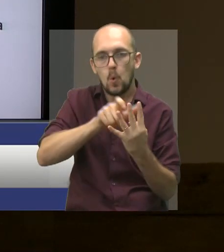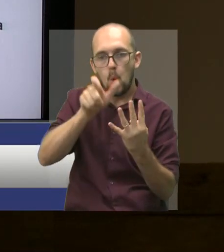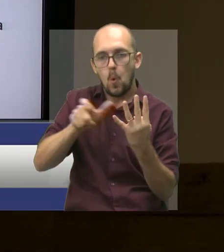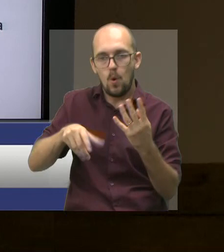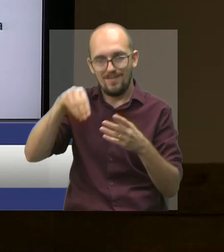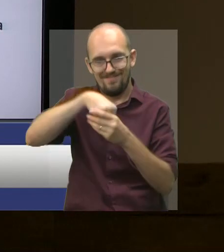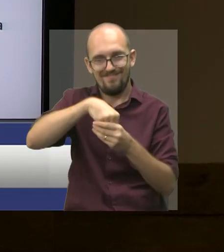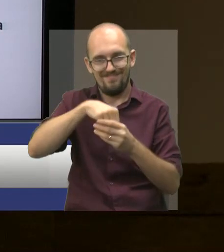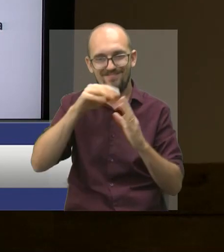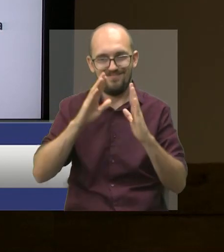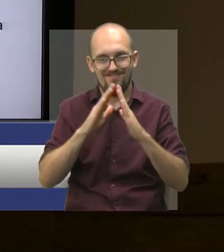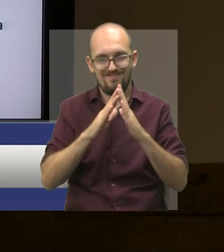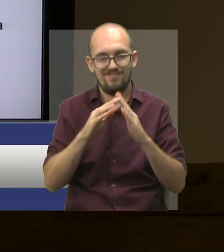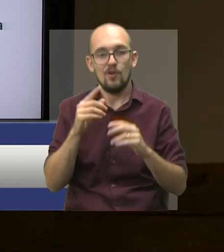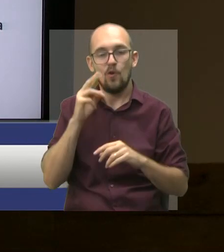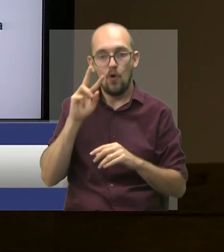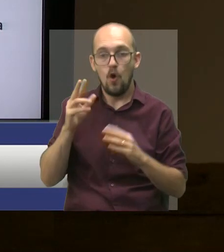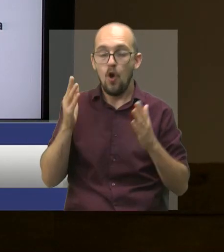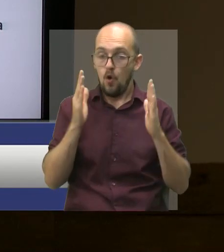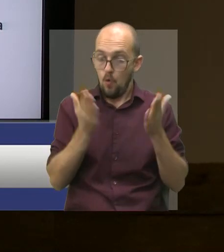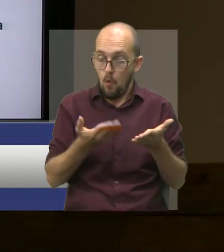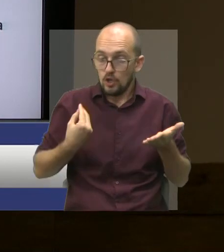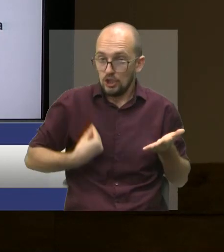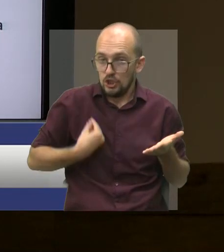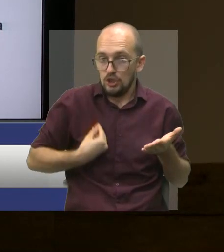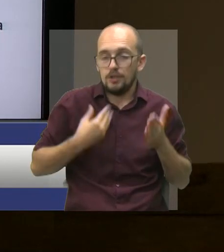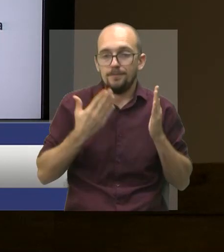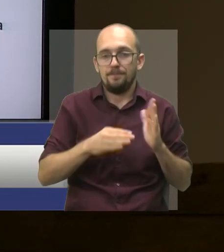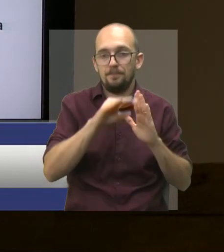requisitos para esse tipo de benefício atualmente.